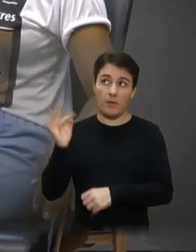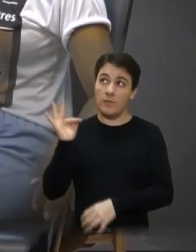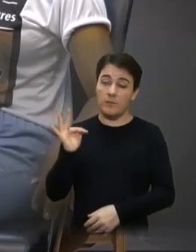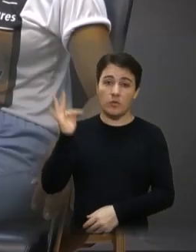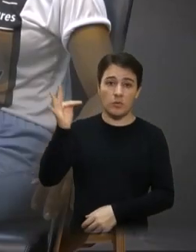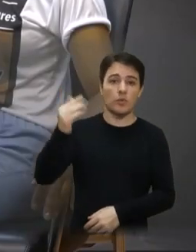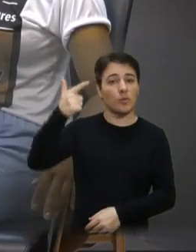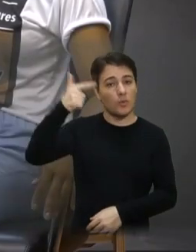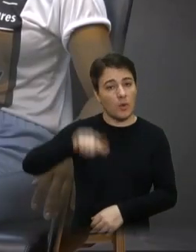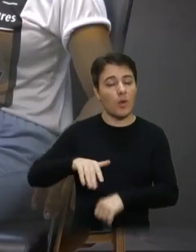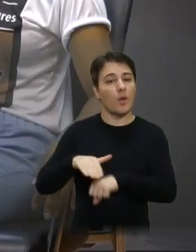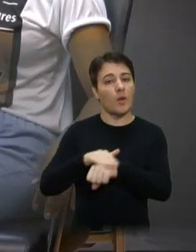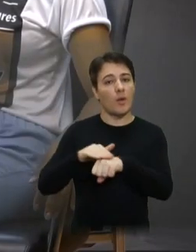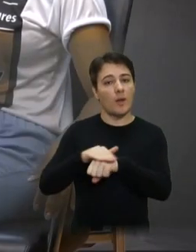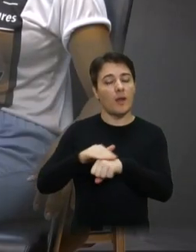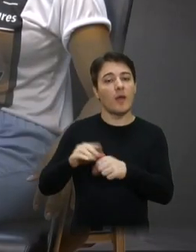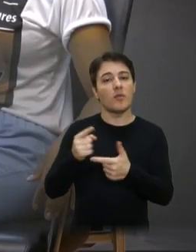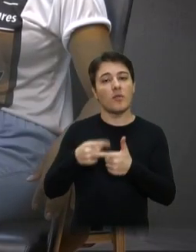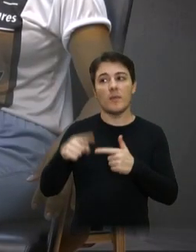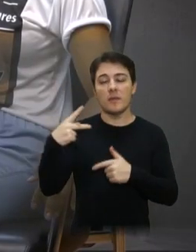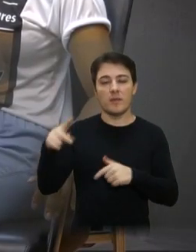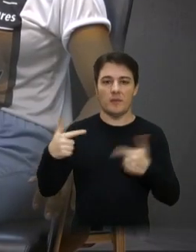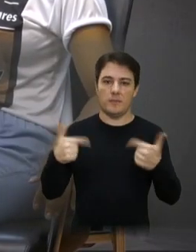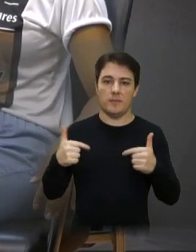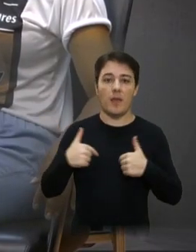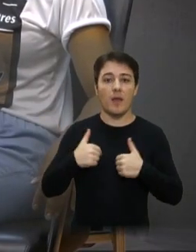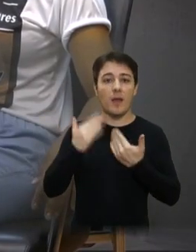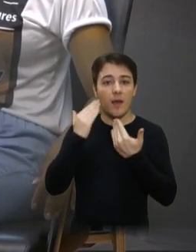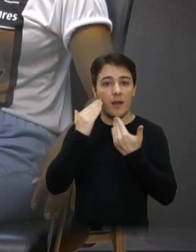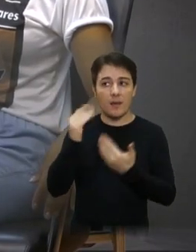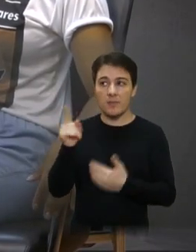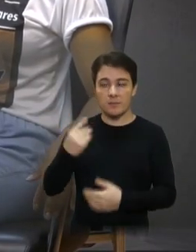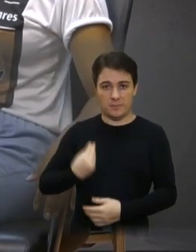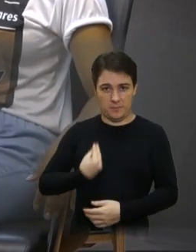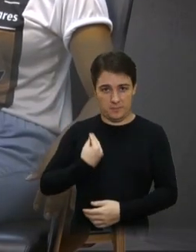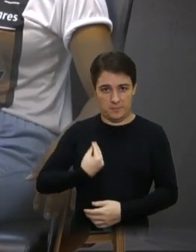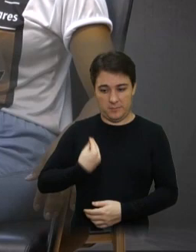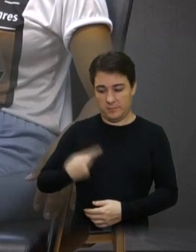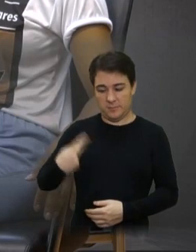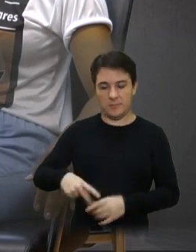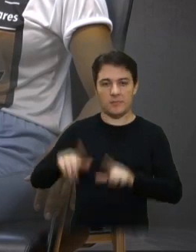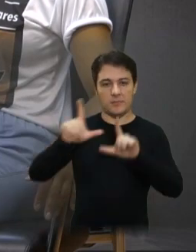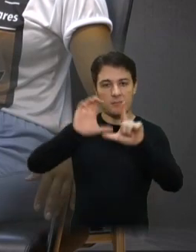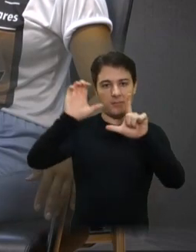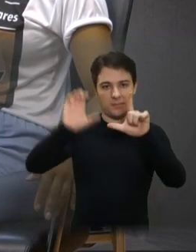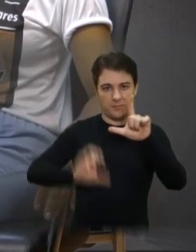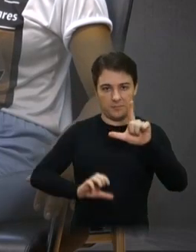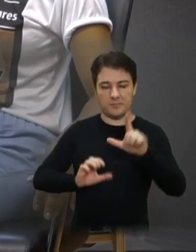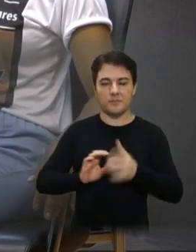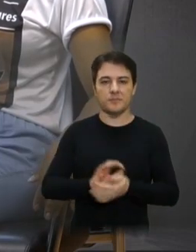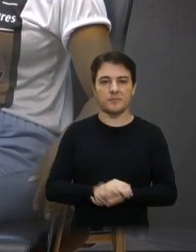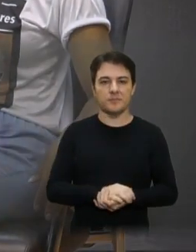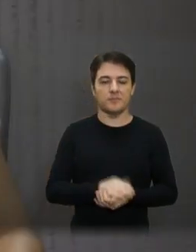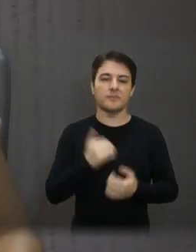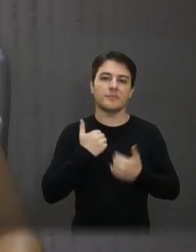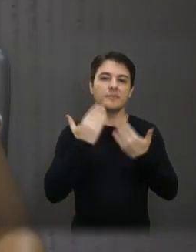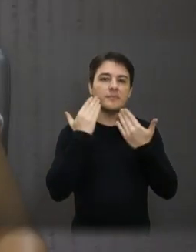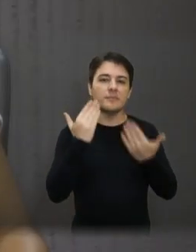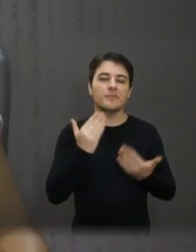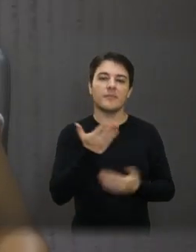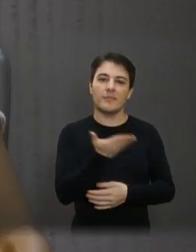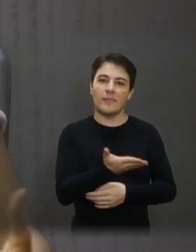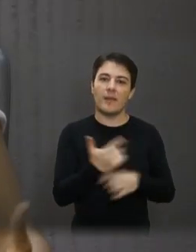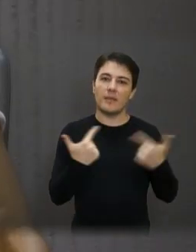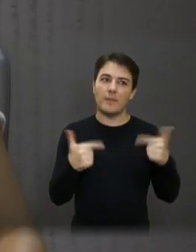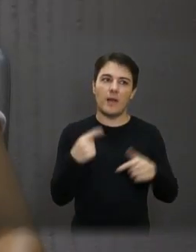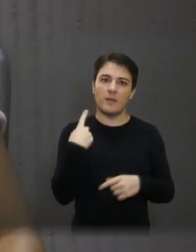de ter outras falando sobre sua atuação eu quero agradecer a sua presença sua participação aqui no programa A vereadores em Ação Muito obrigado a